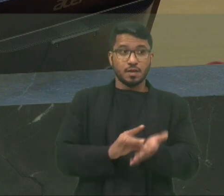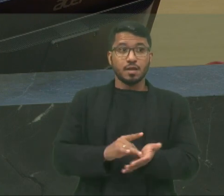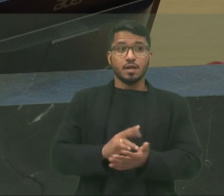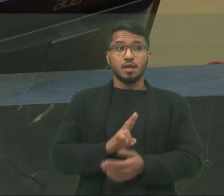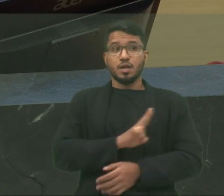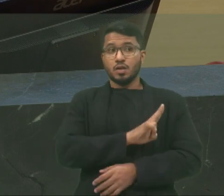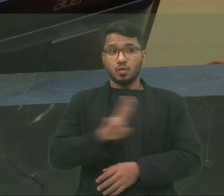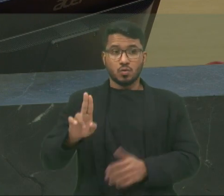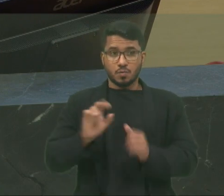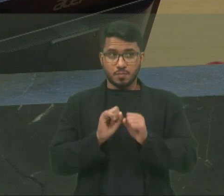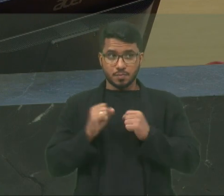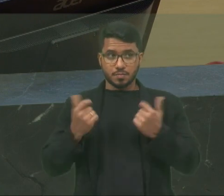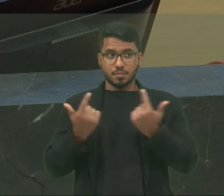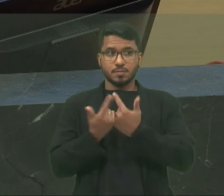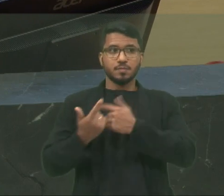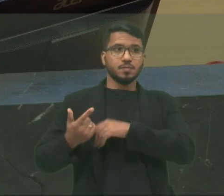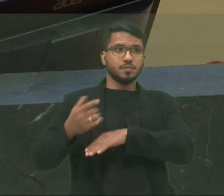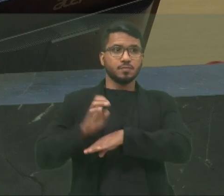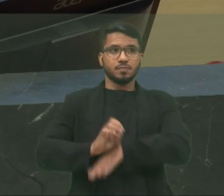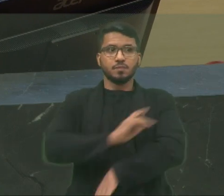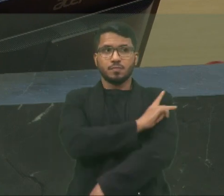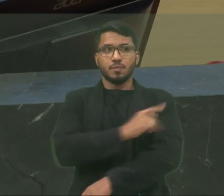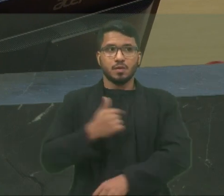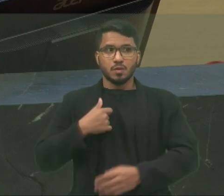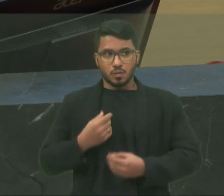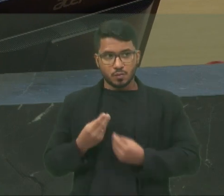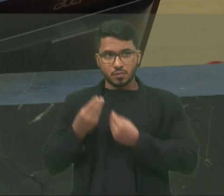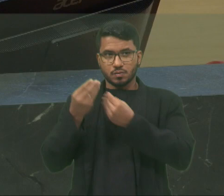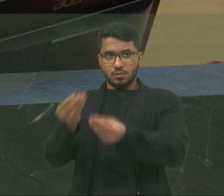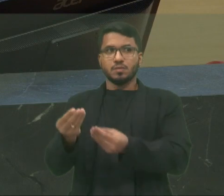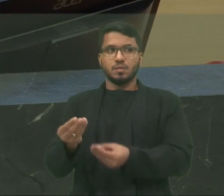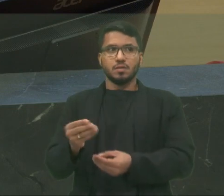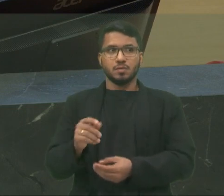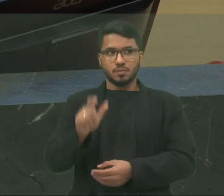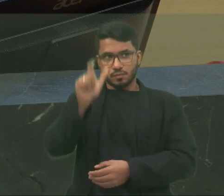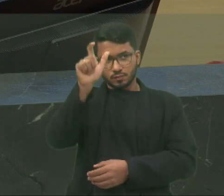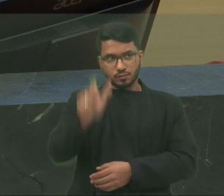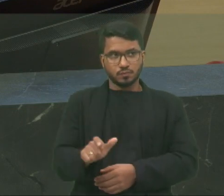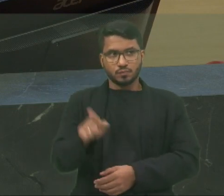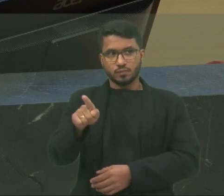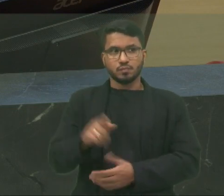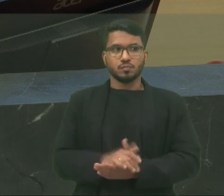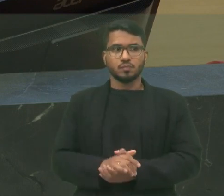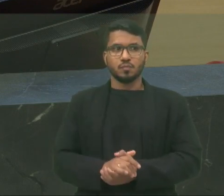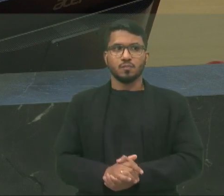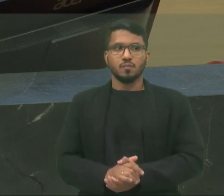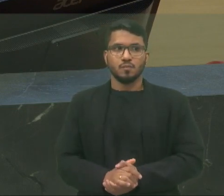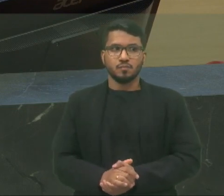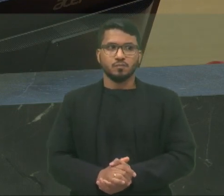do Poder Legislativo, entrego ao senhor